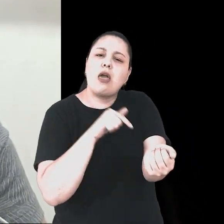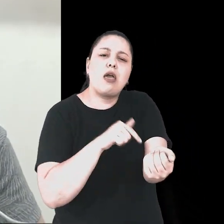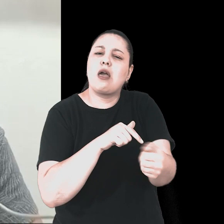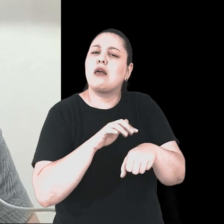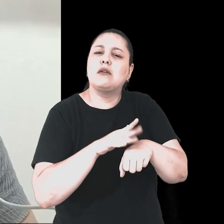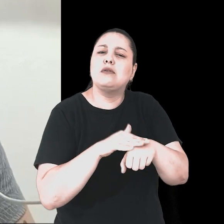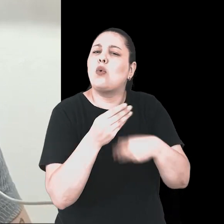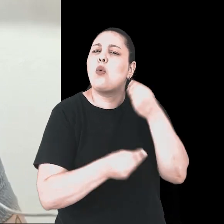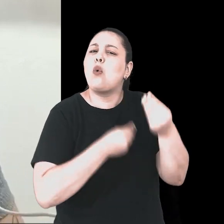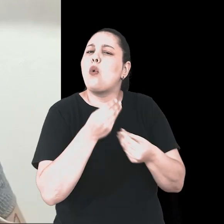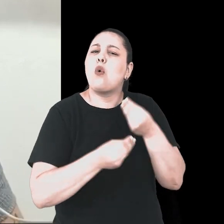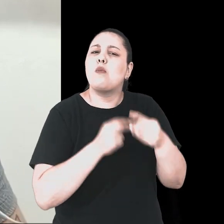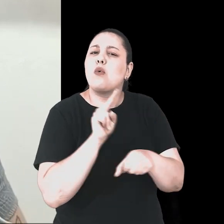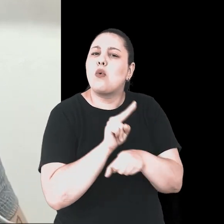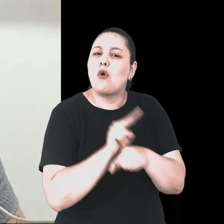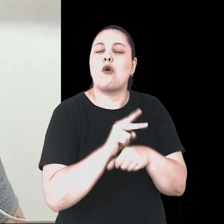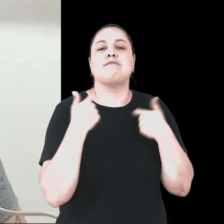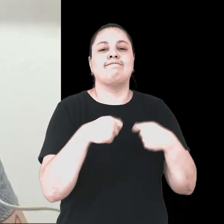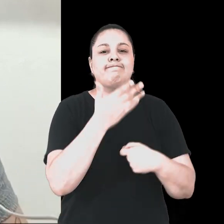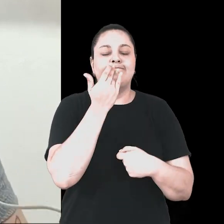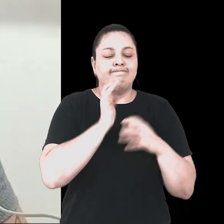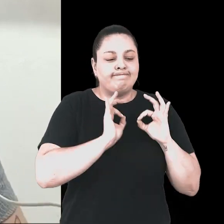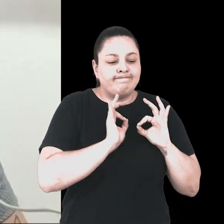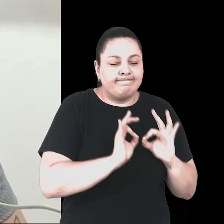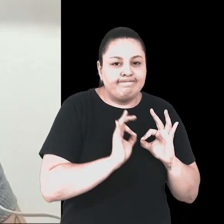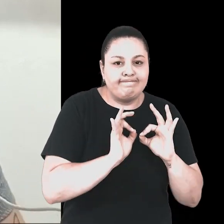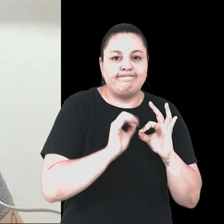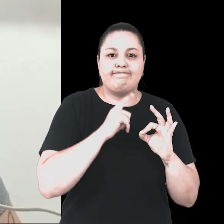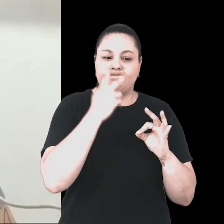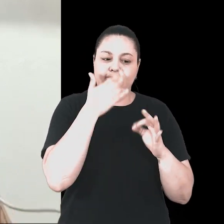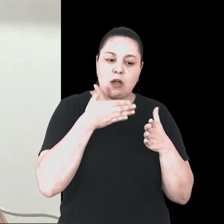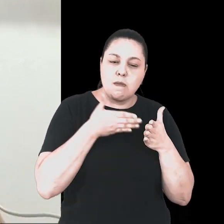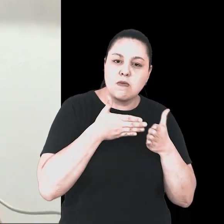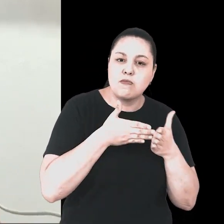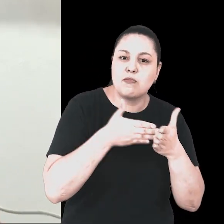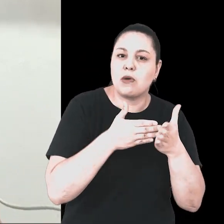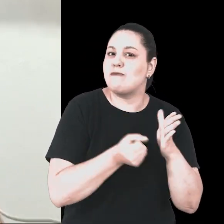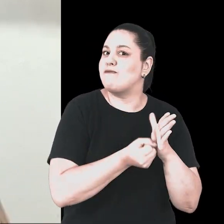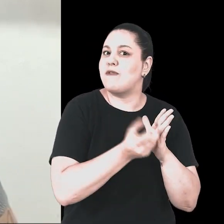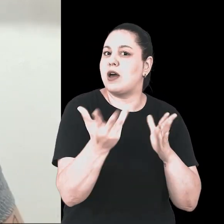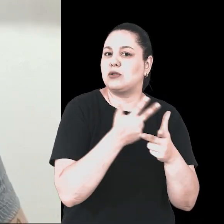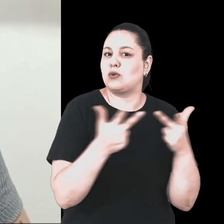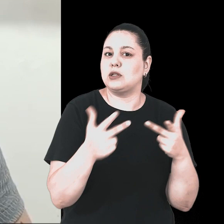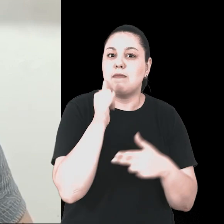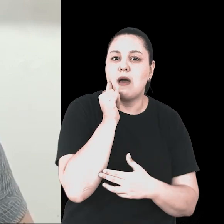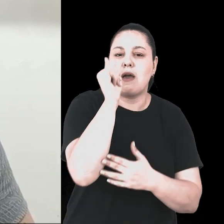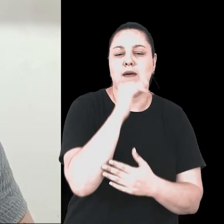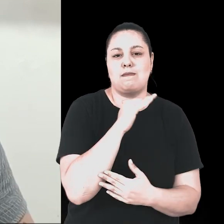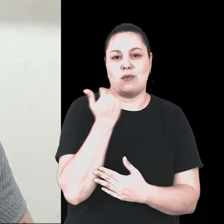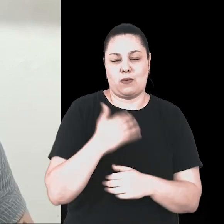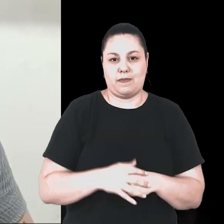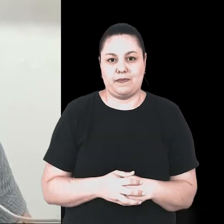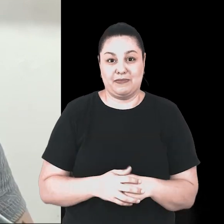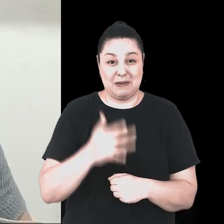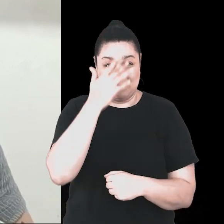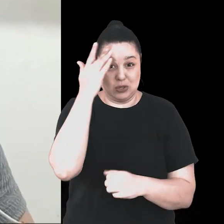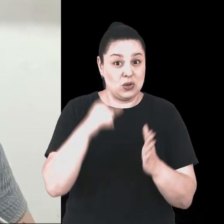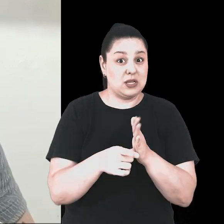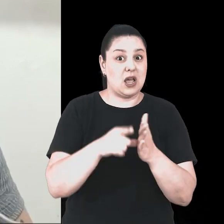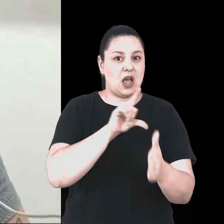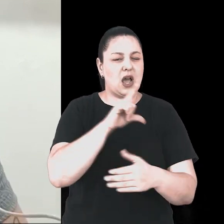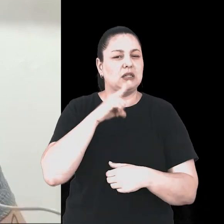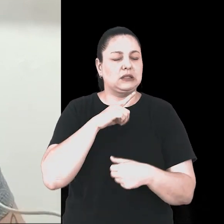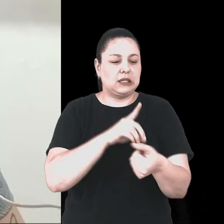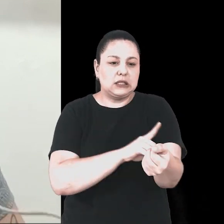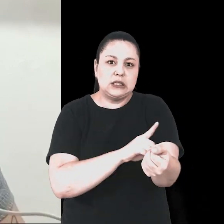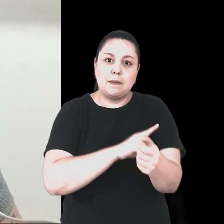era baseado em uma dieta rigorosa, restrita em calorias e que podia ser tão fatal quanto a própria doença. Para as pessoas com